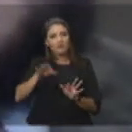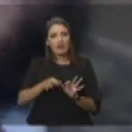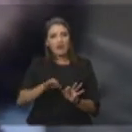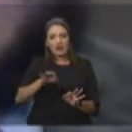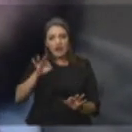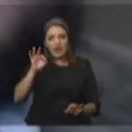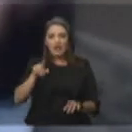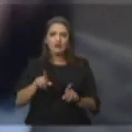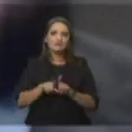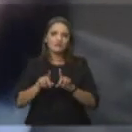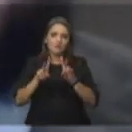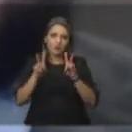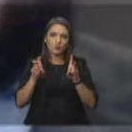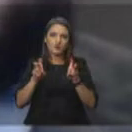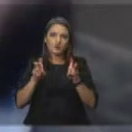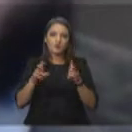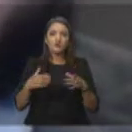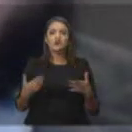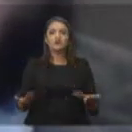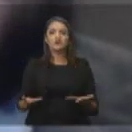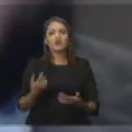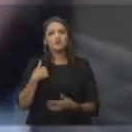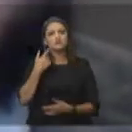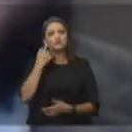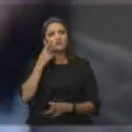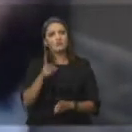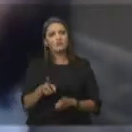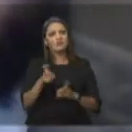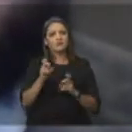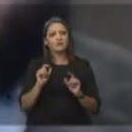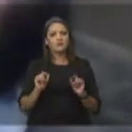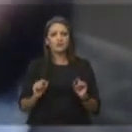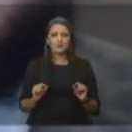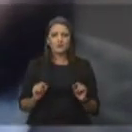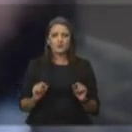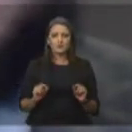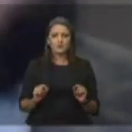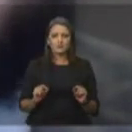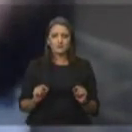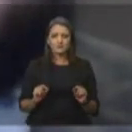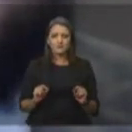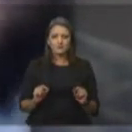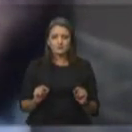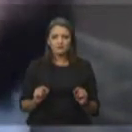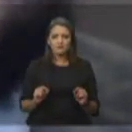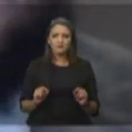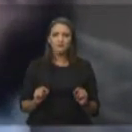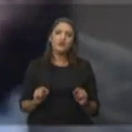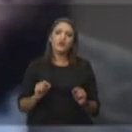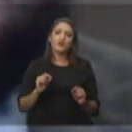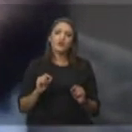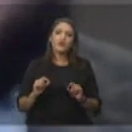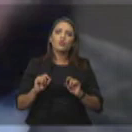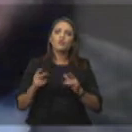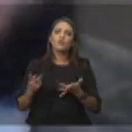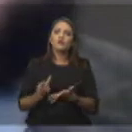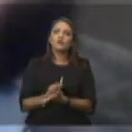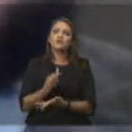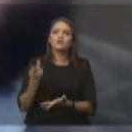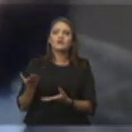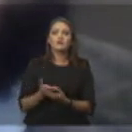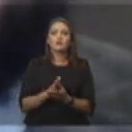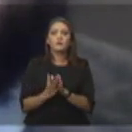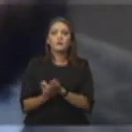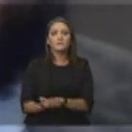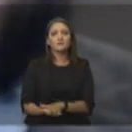relação à discussão do tema, o que nos chama a atenção é basicamente um paradoxo que o caso traz.